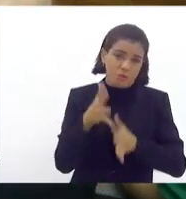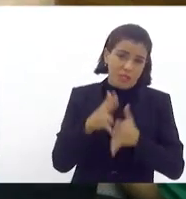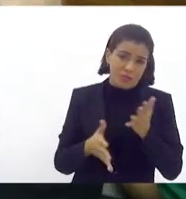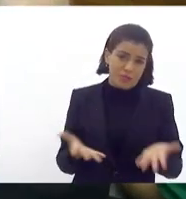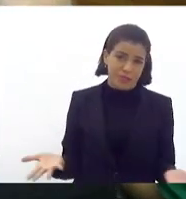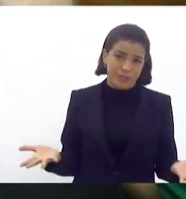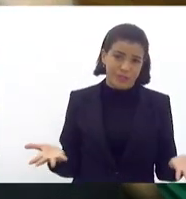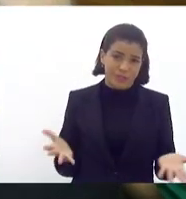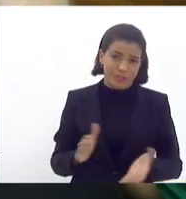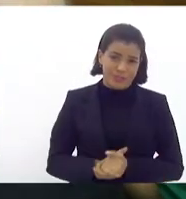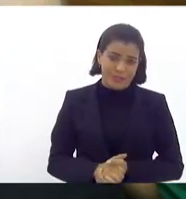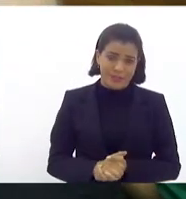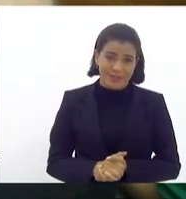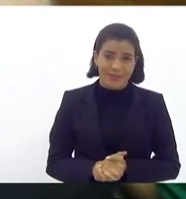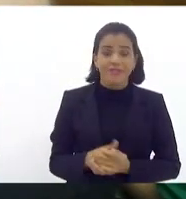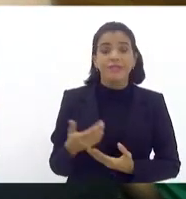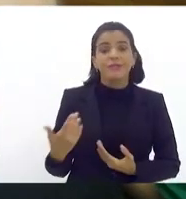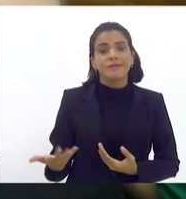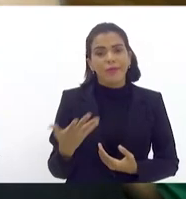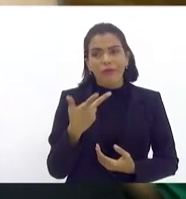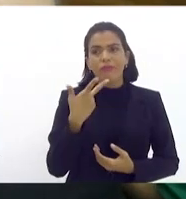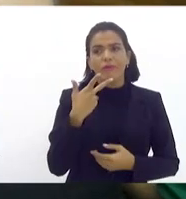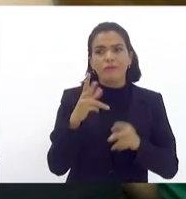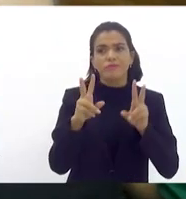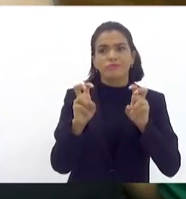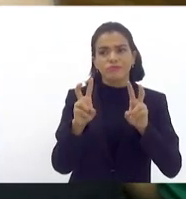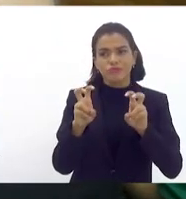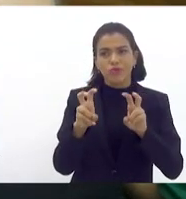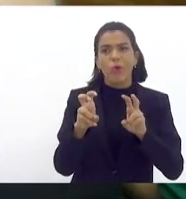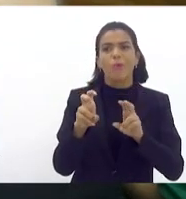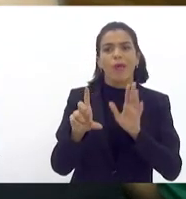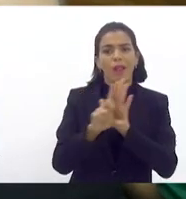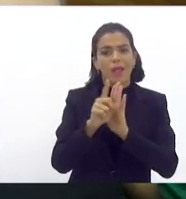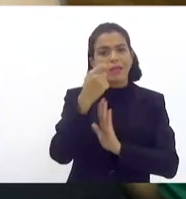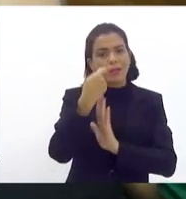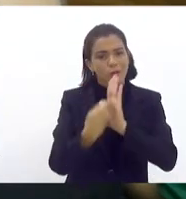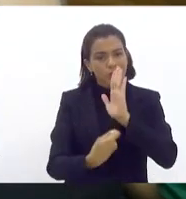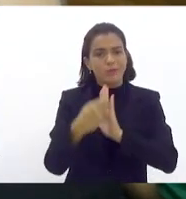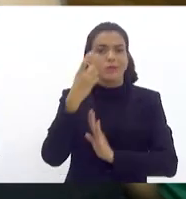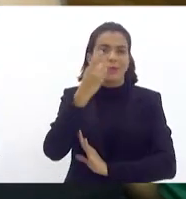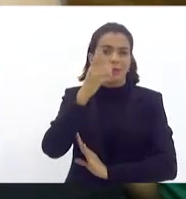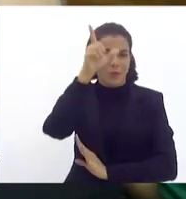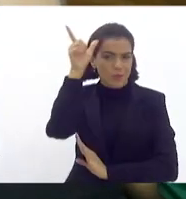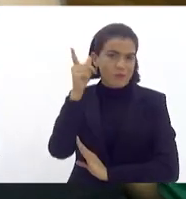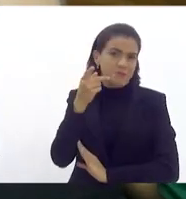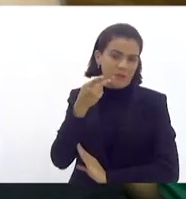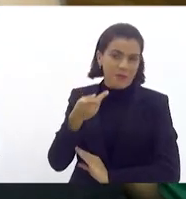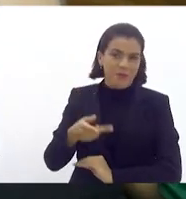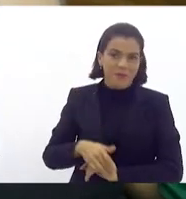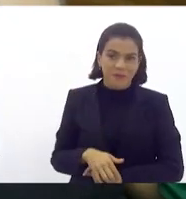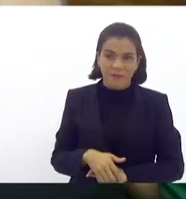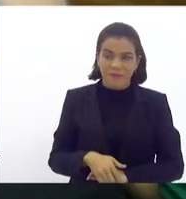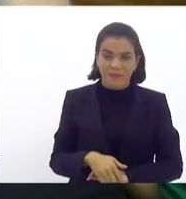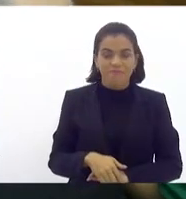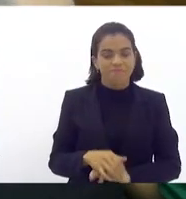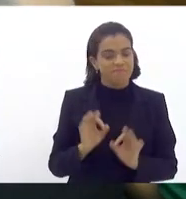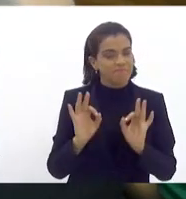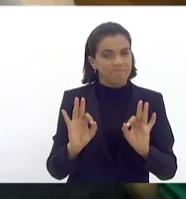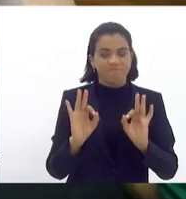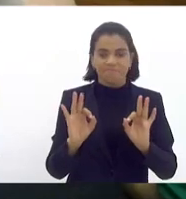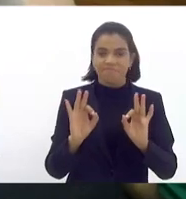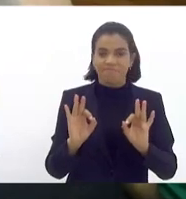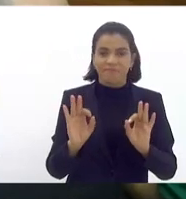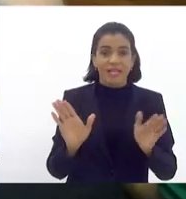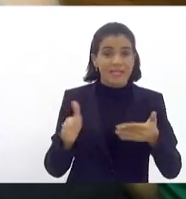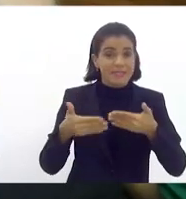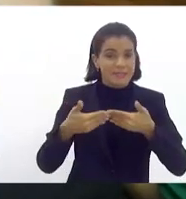as duas razões, inclusive fazendo menção à lei de autoria do deputado Luiz Paulo, okay. Do deputado Carlos Mink. Bem. Muito bem.